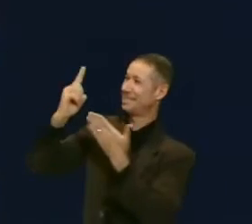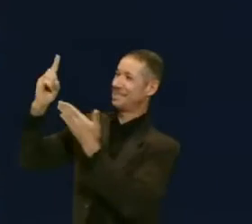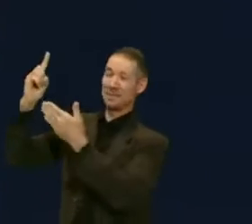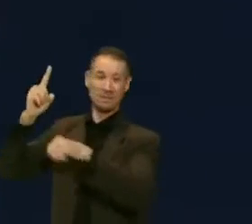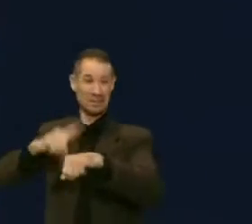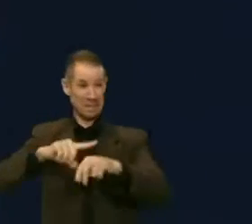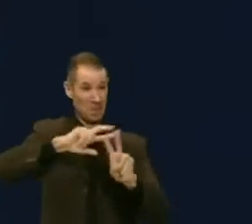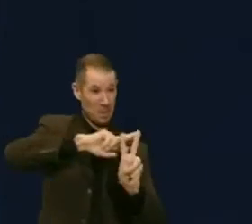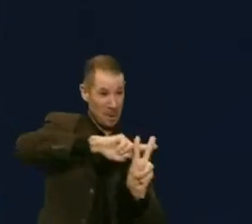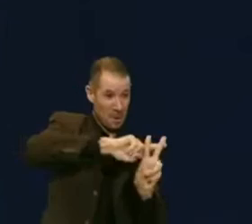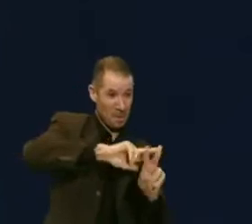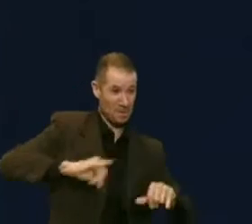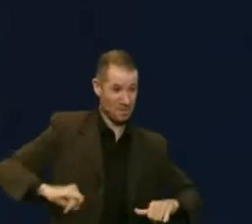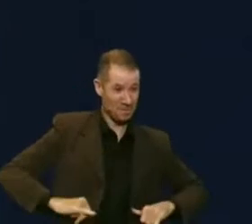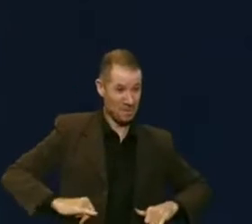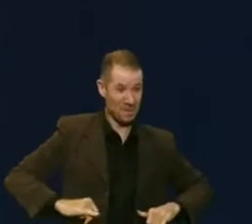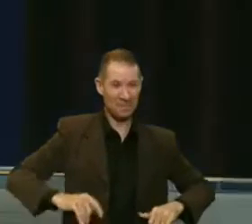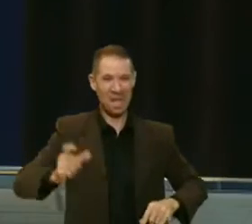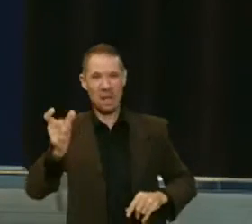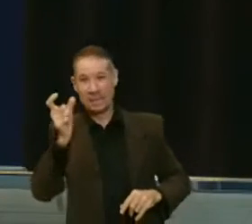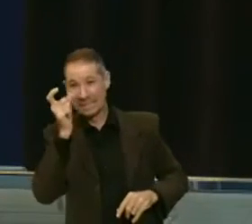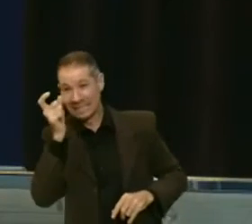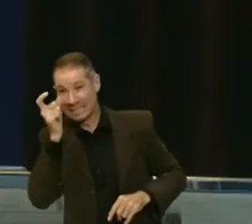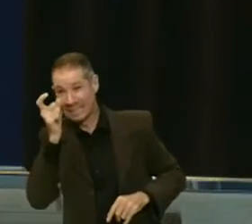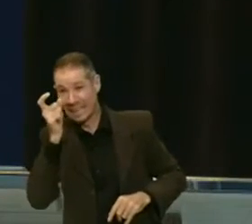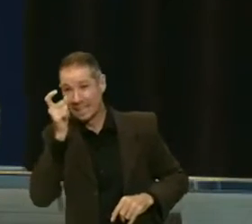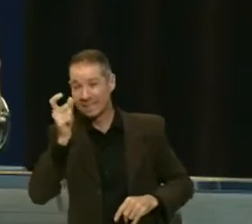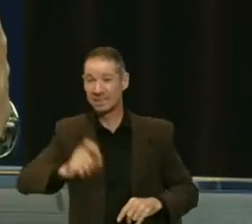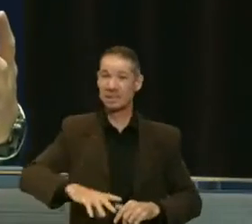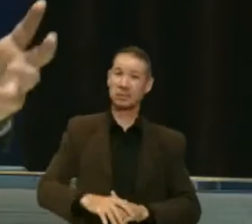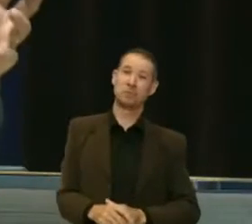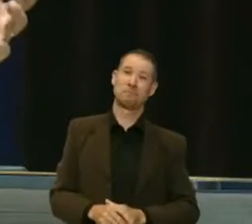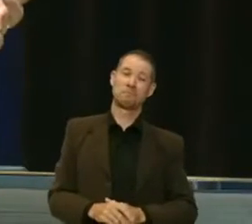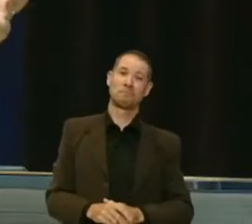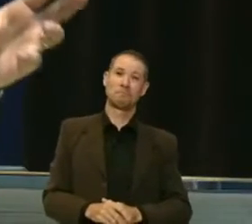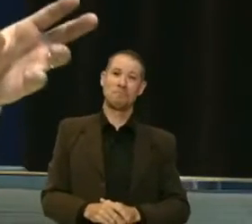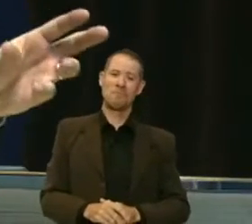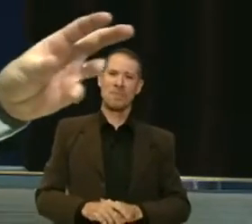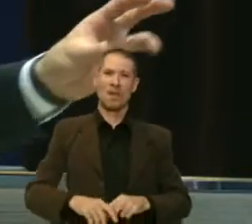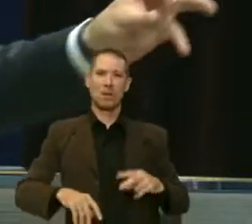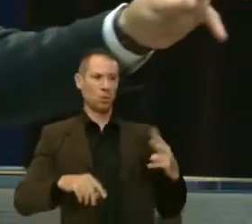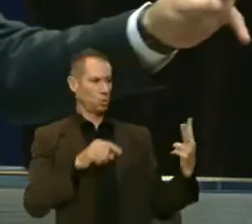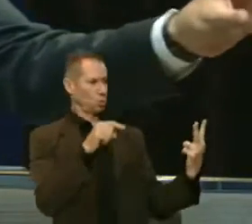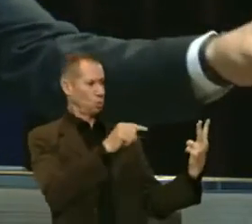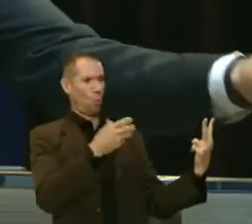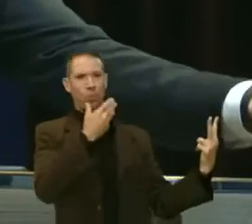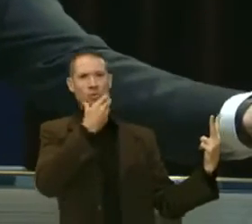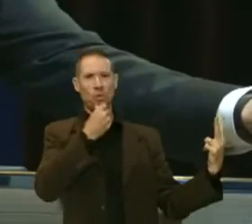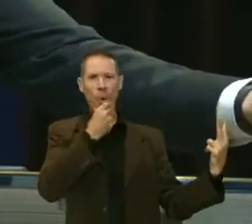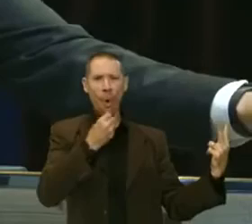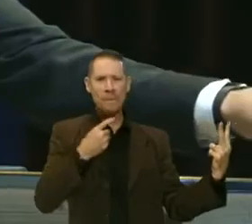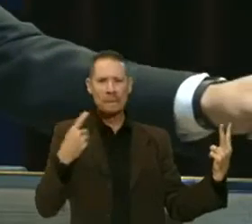acho tão interessante ver aqueles homens naquela